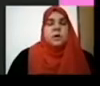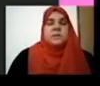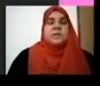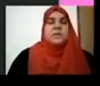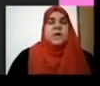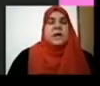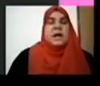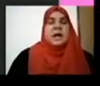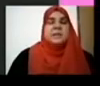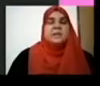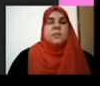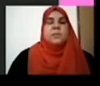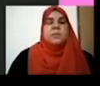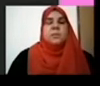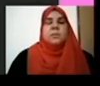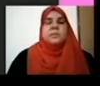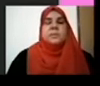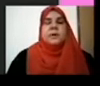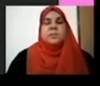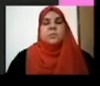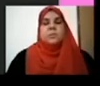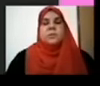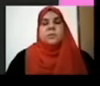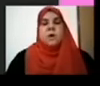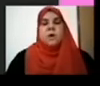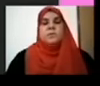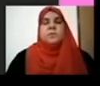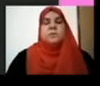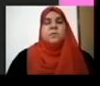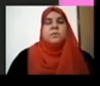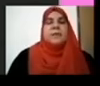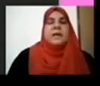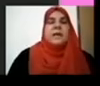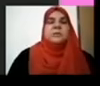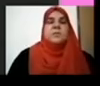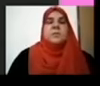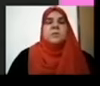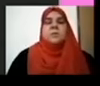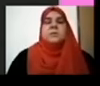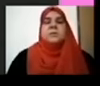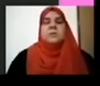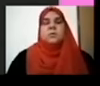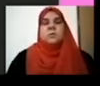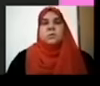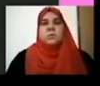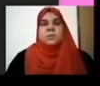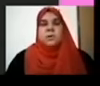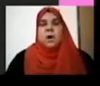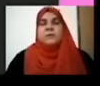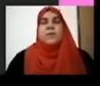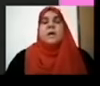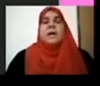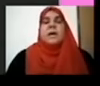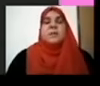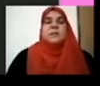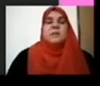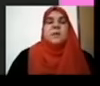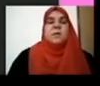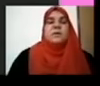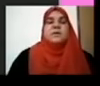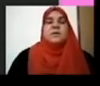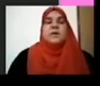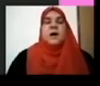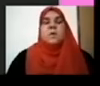81. Ou seja, a sobre 12 mais 1 sobre 9, que multiplica a sobre 12 menos 1 sobre 9, é a